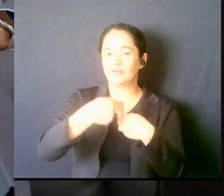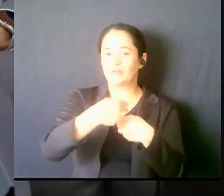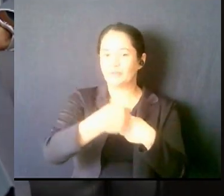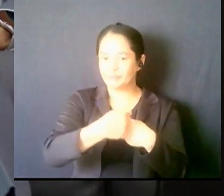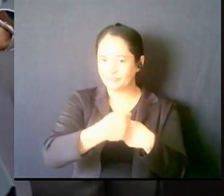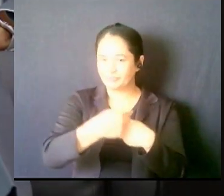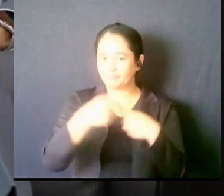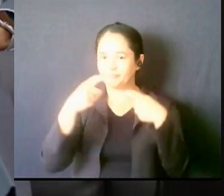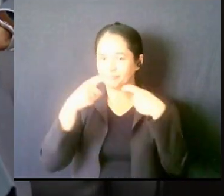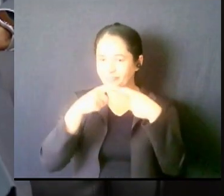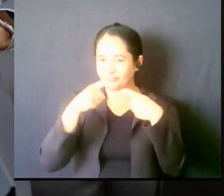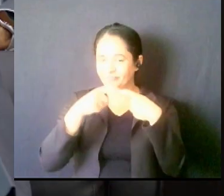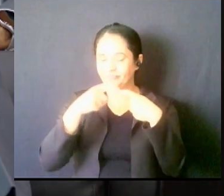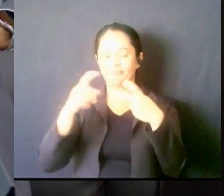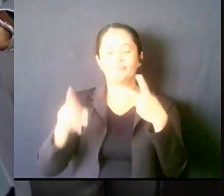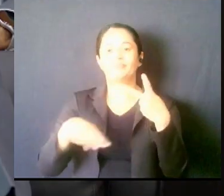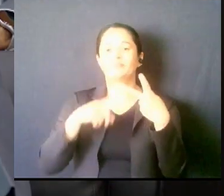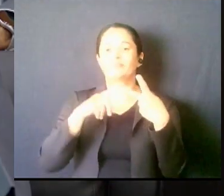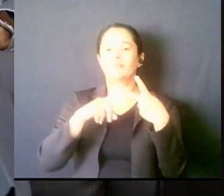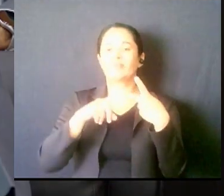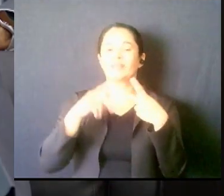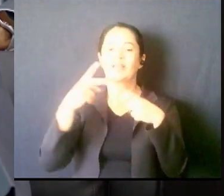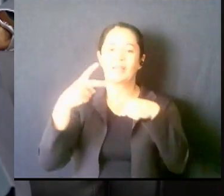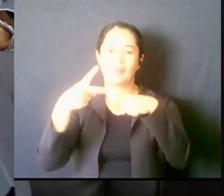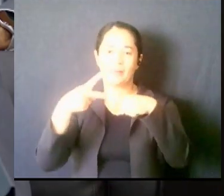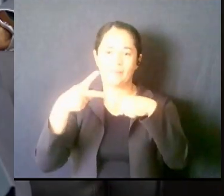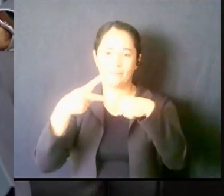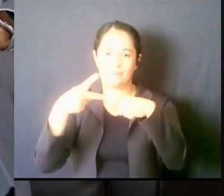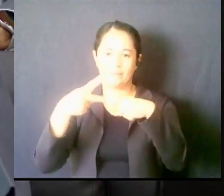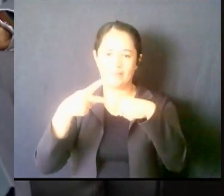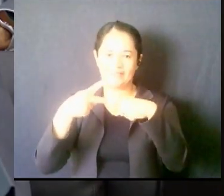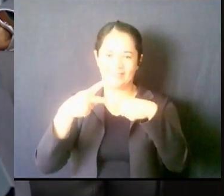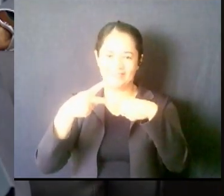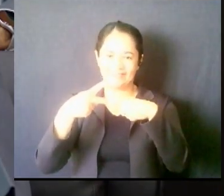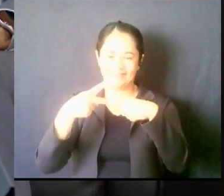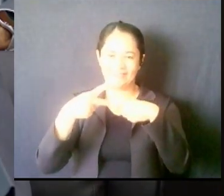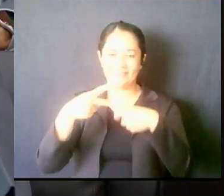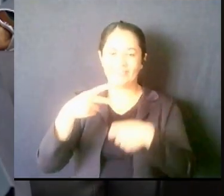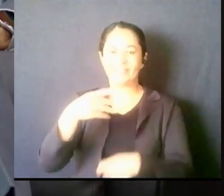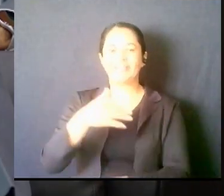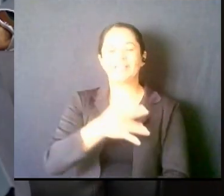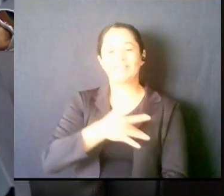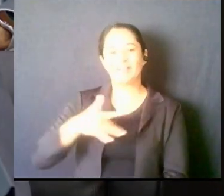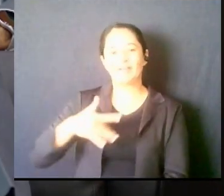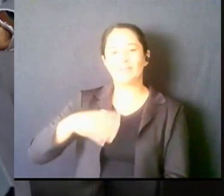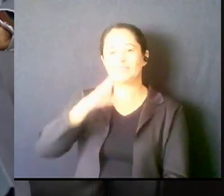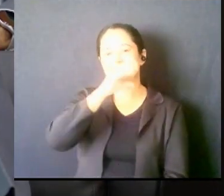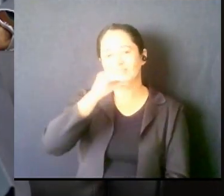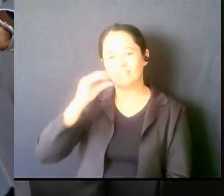e a pediatra especialista em medicina do adolescente, doutora Elisete